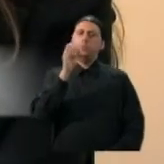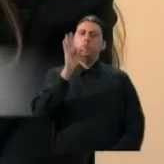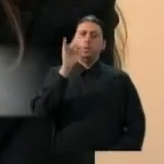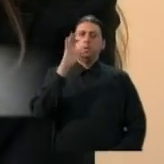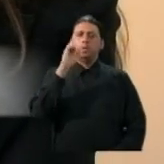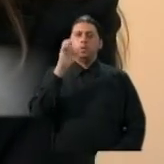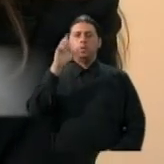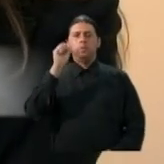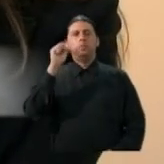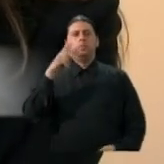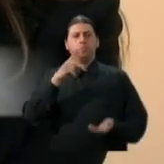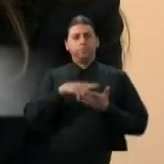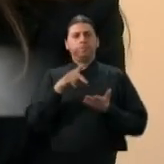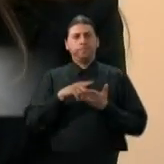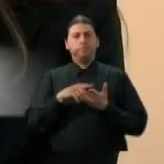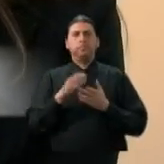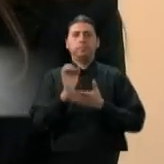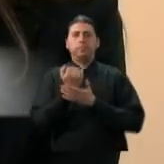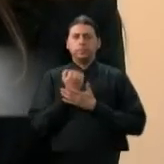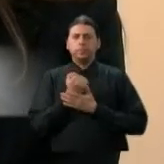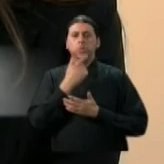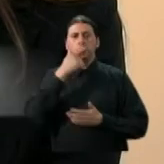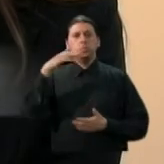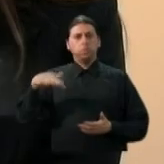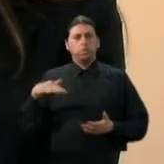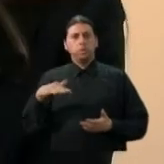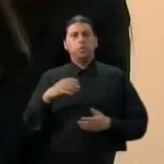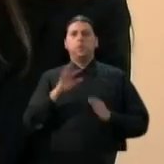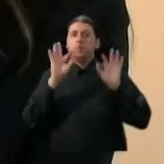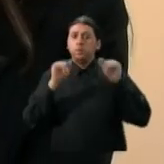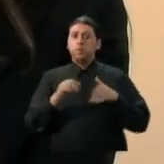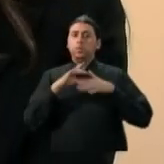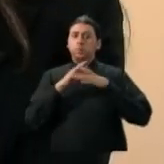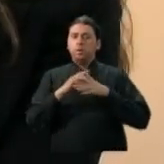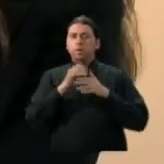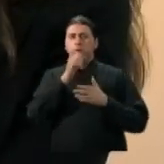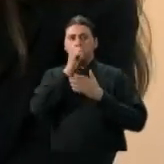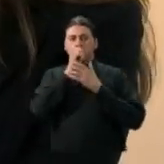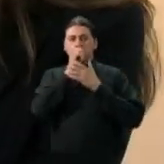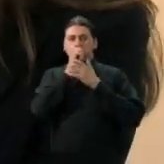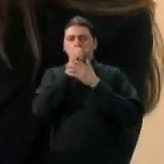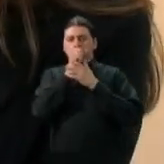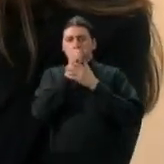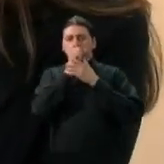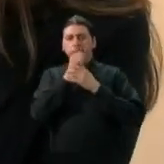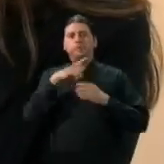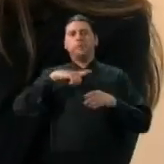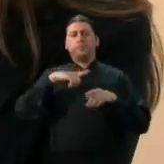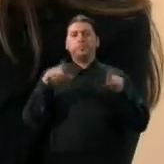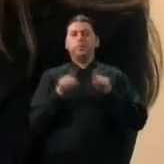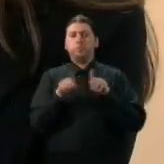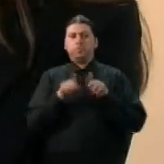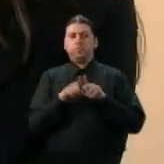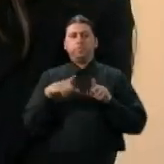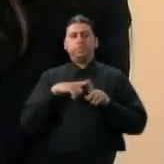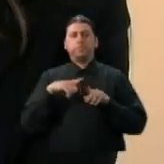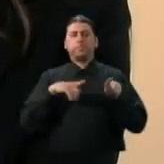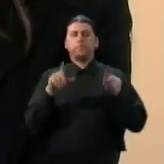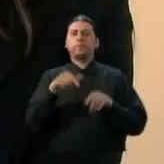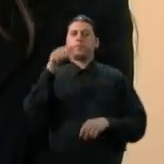e à garantia de que aquela criança, né, aquele ser, não vai ficar descoberto todos esses anos. Imagina